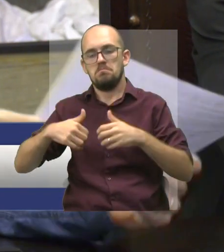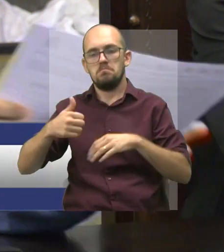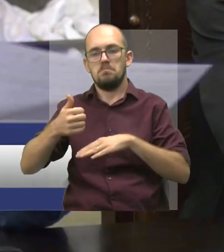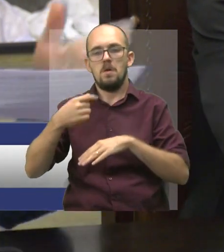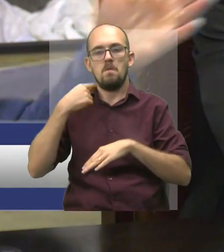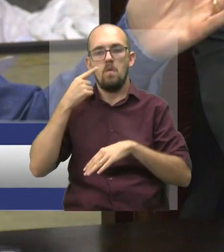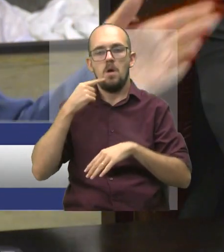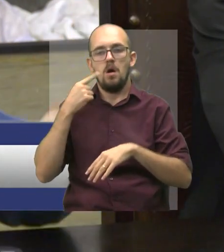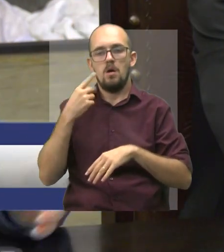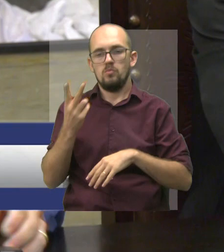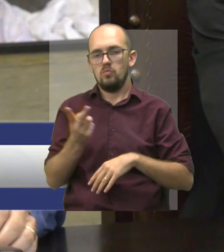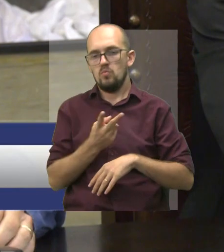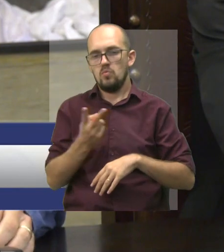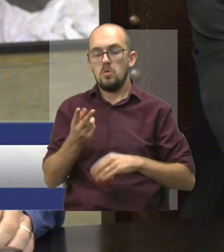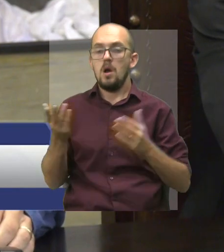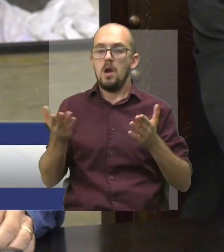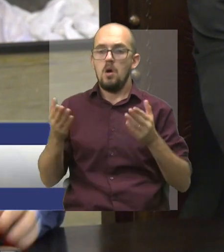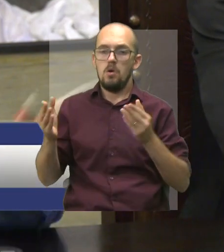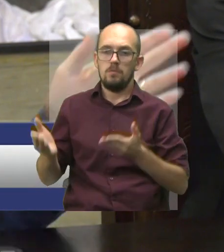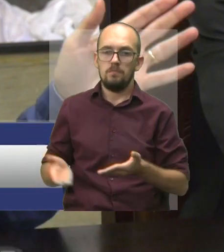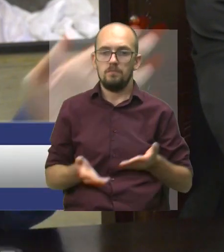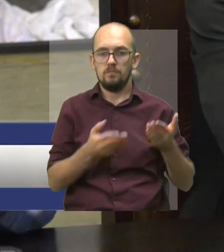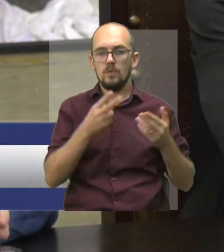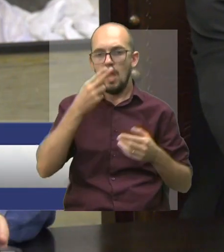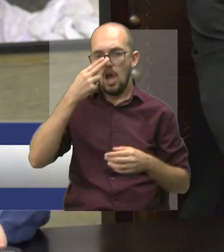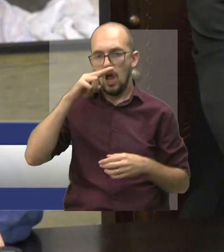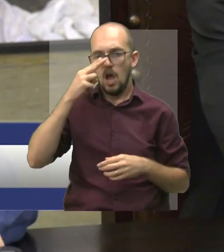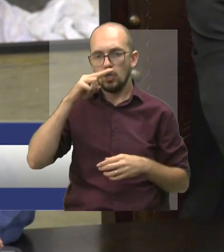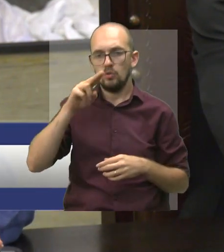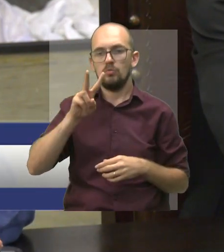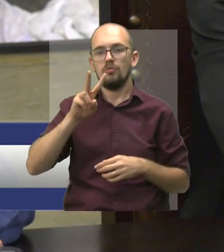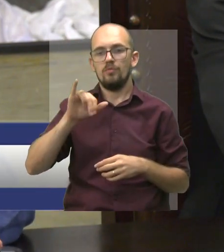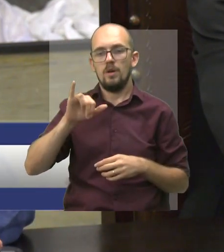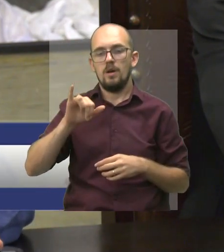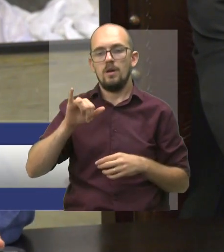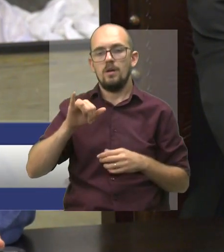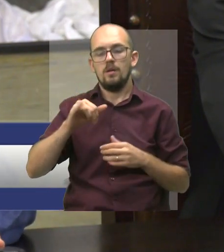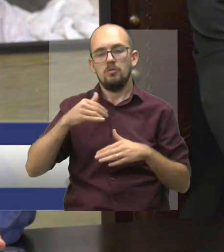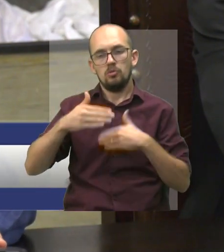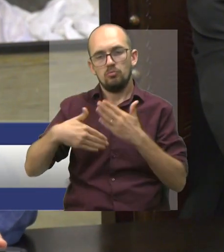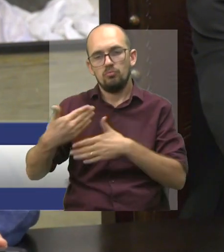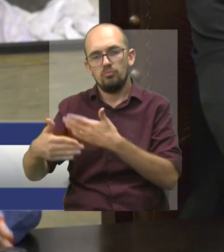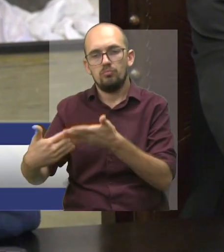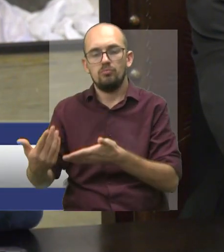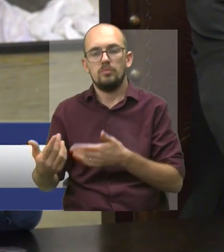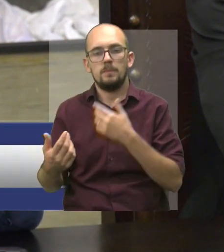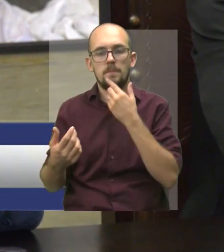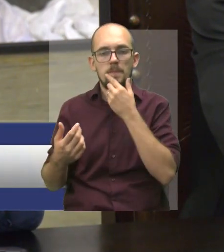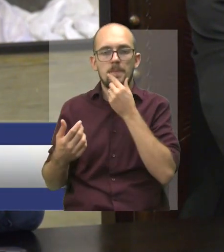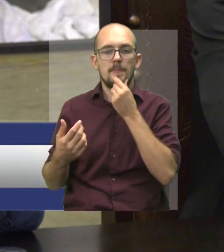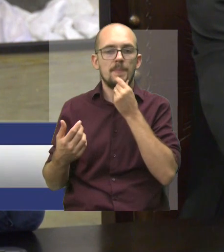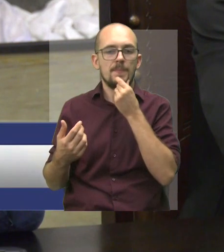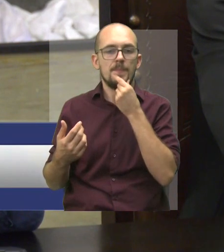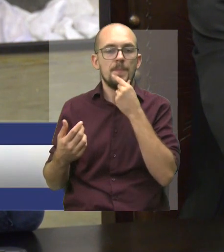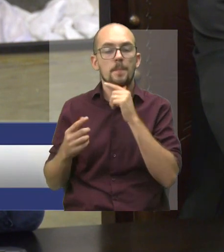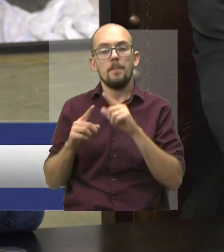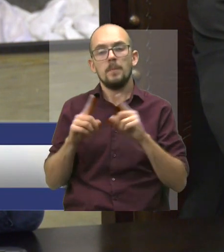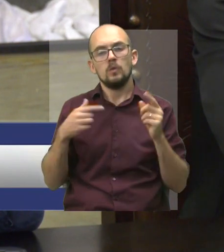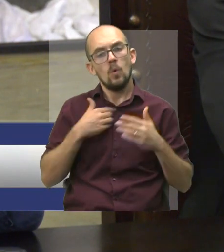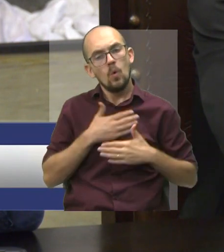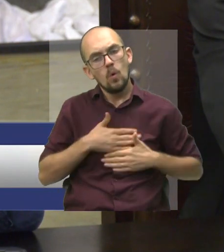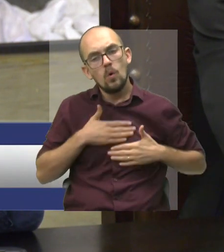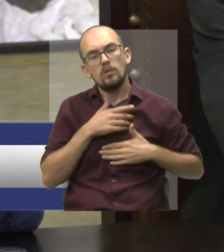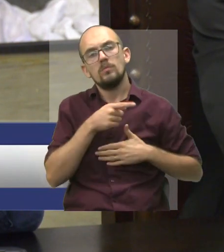também agora a palavra do Ângelo, que vai comandar daqui para frente, tá? Mas eu gostaria que